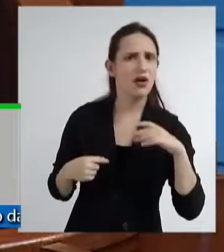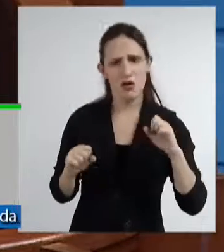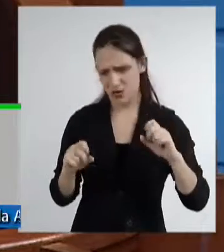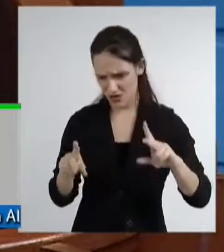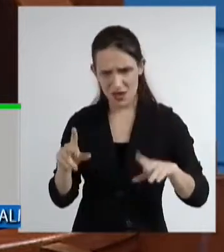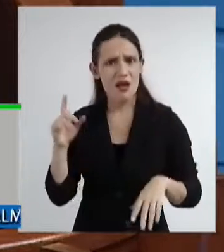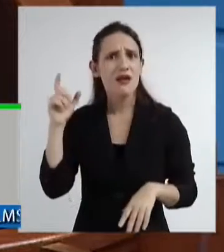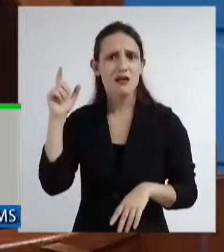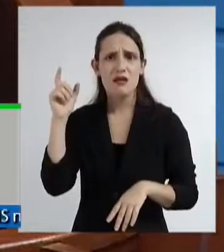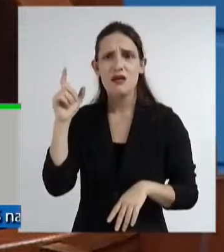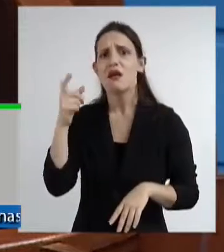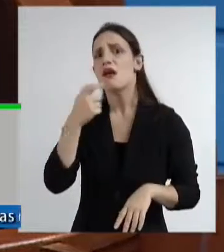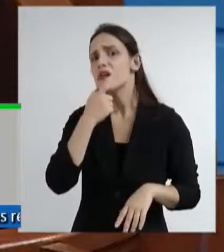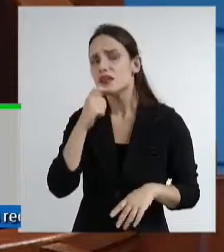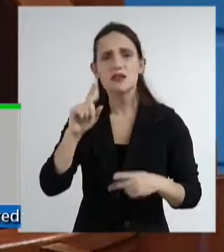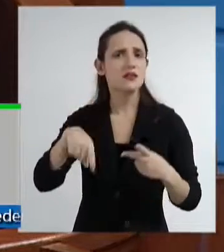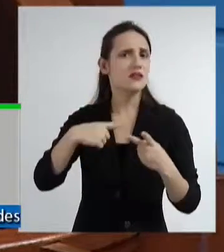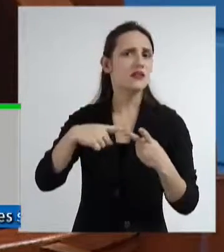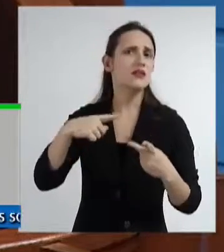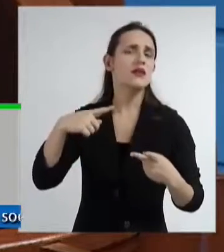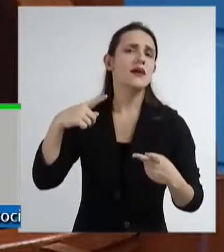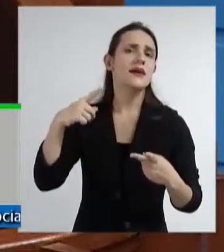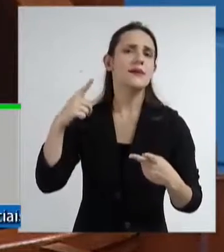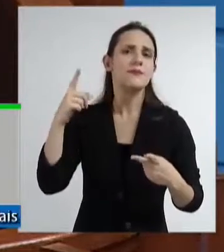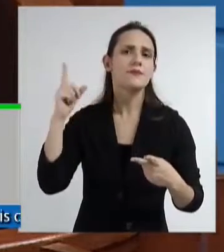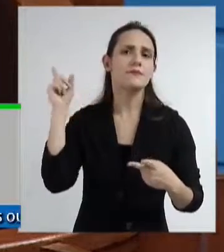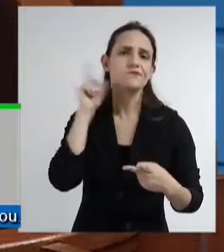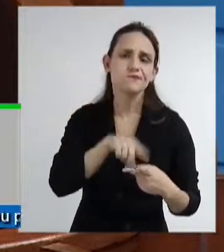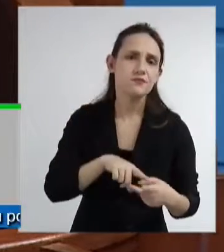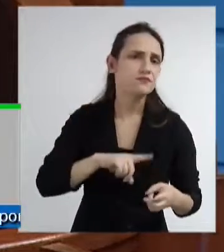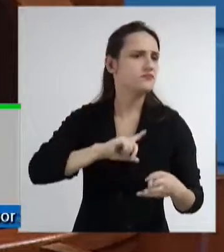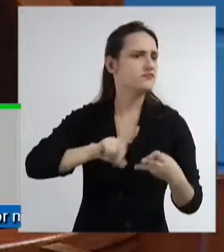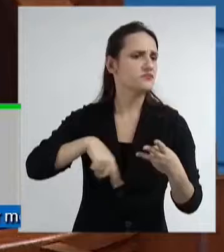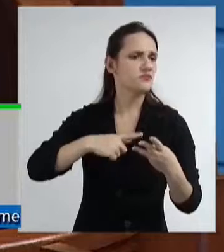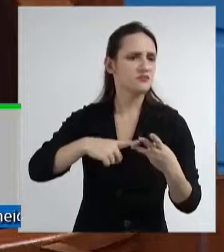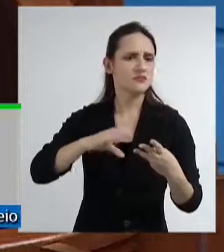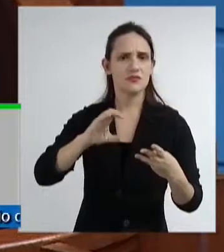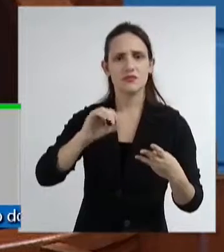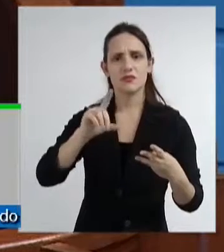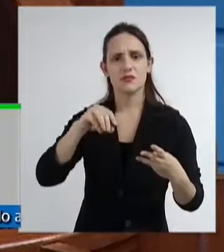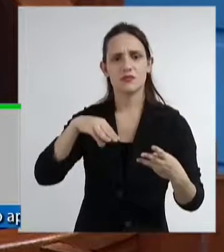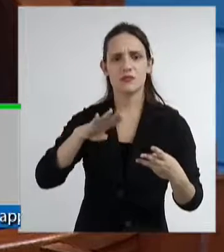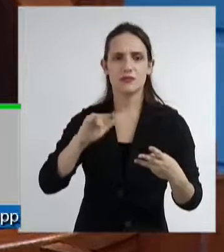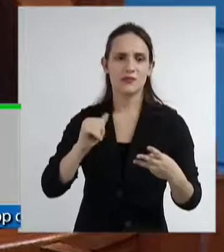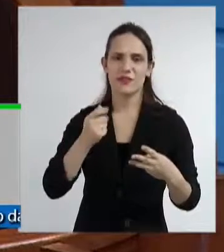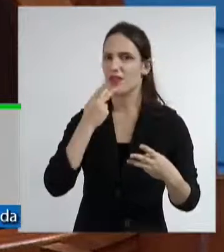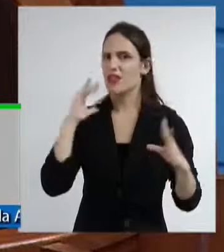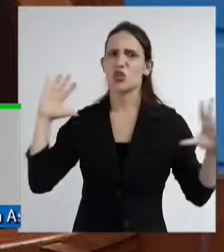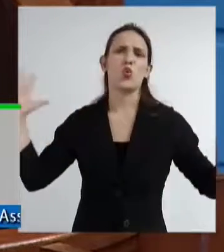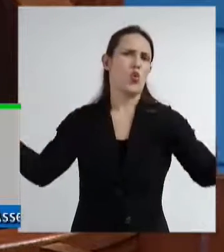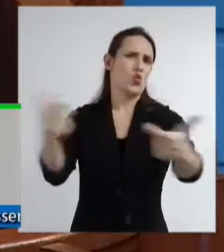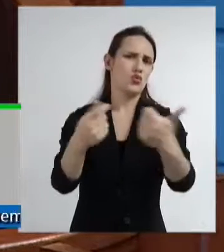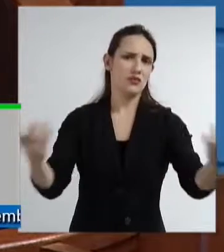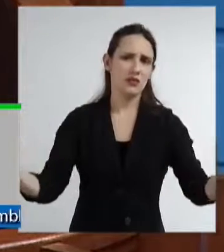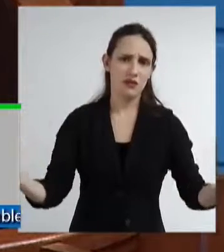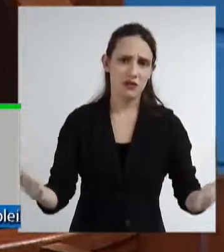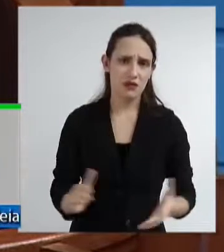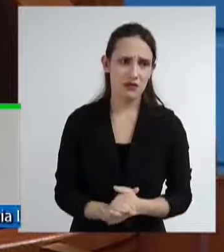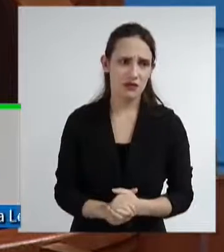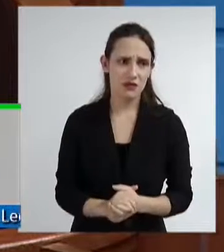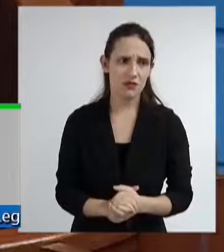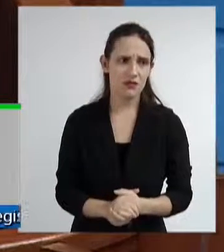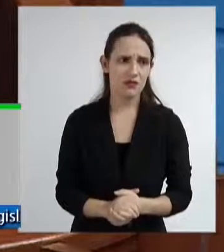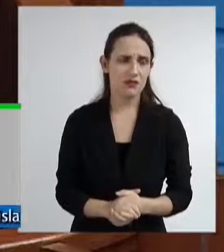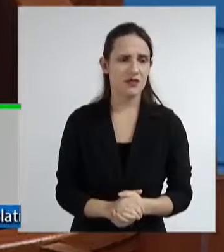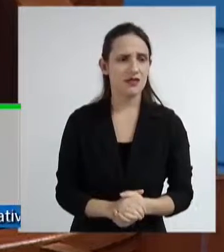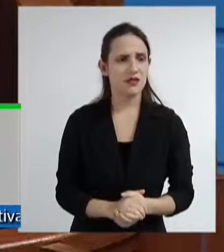faz isso, um ou outro inglês faz isso, um ou outro colombiano faz isso. Agora generalizar, principalmente